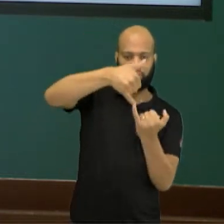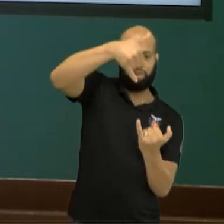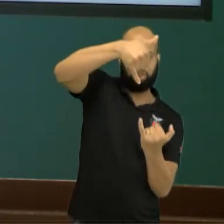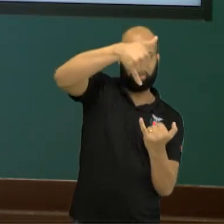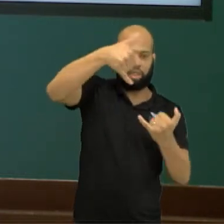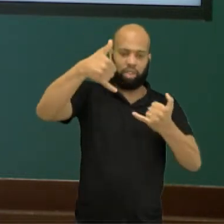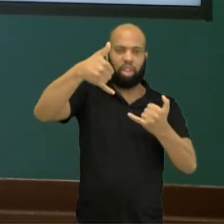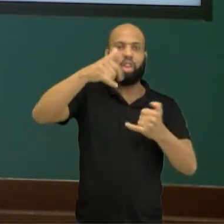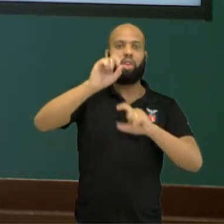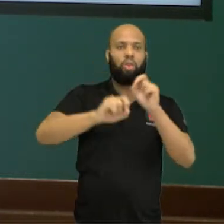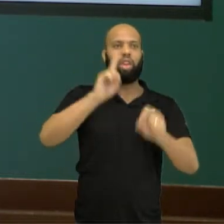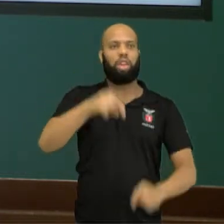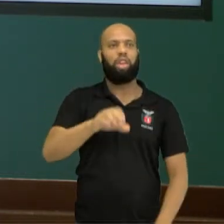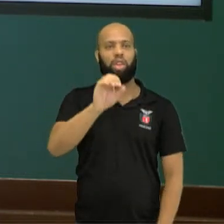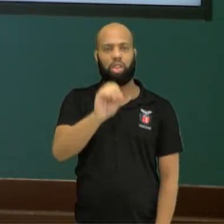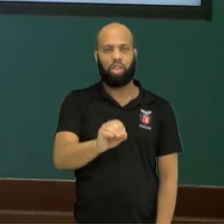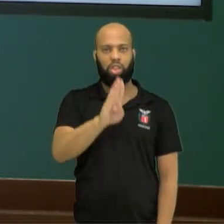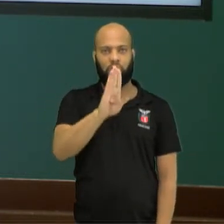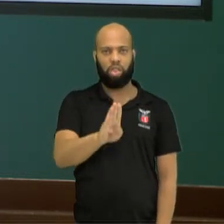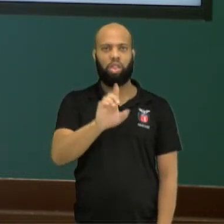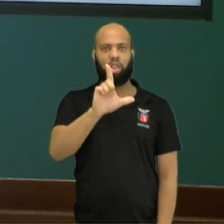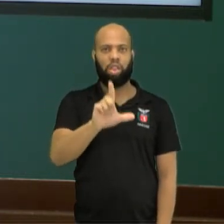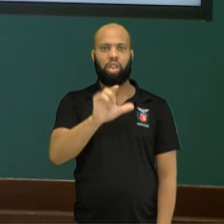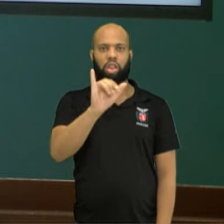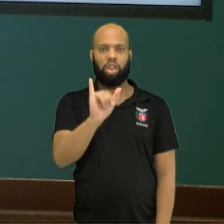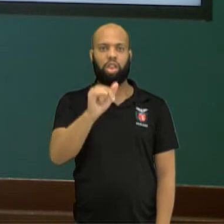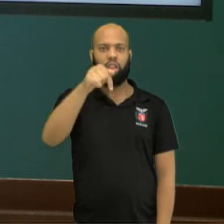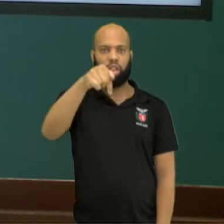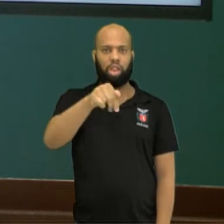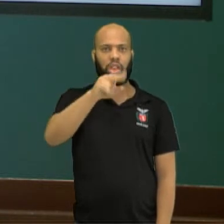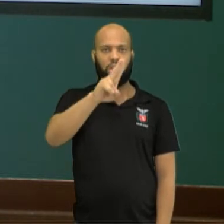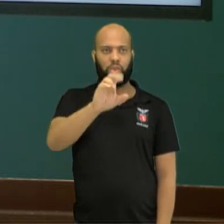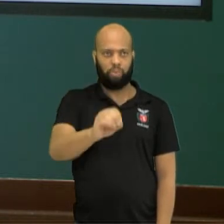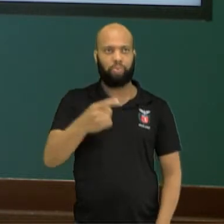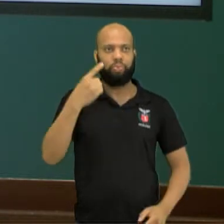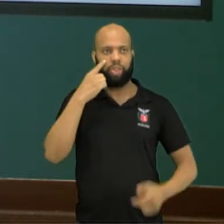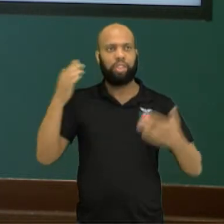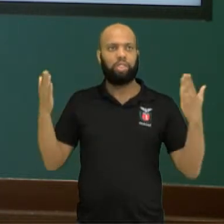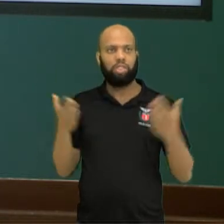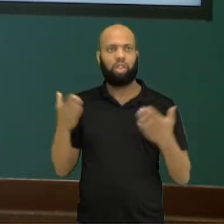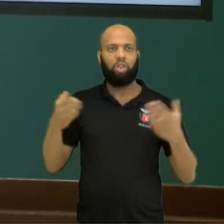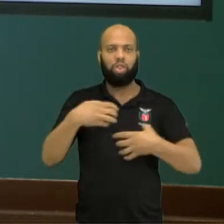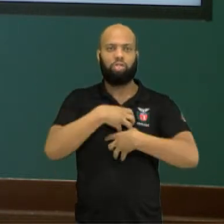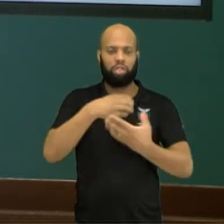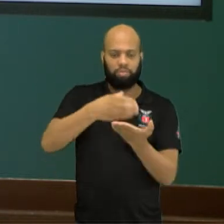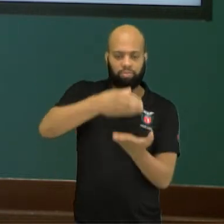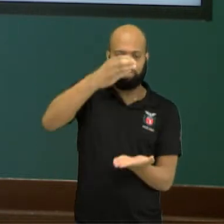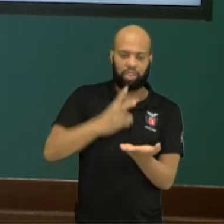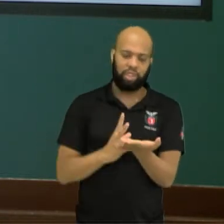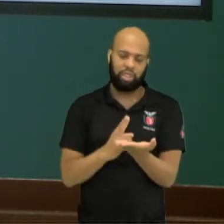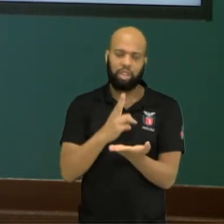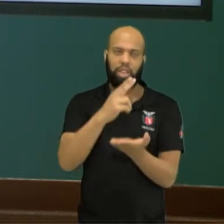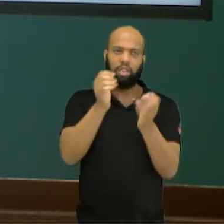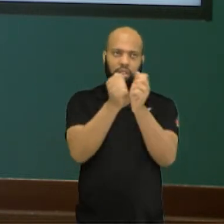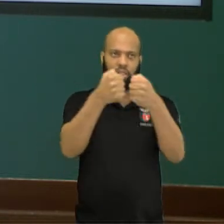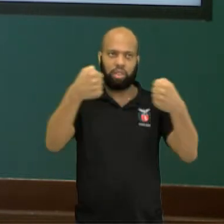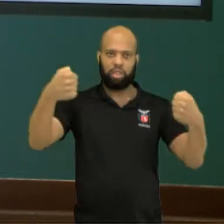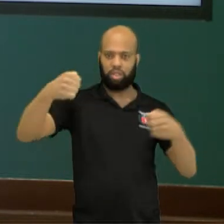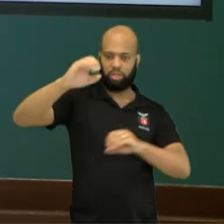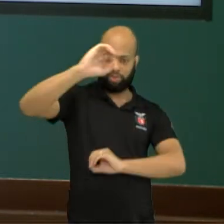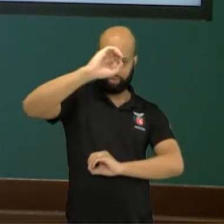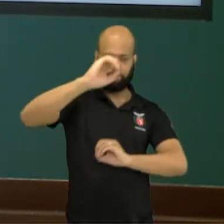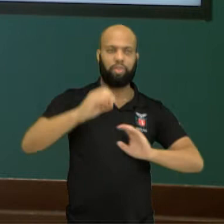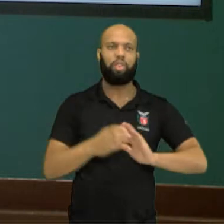cilindro oblíquo. Tranquilo? Nesse caso aqui eu trouxe uma planificação do cilindro